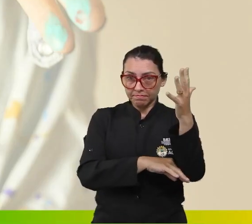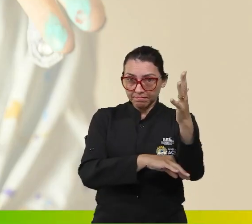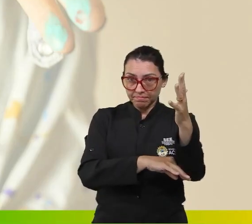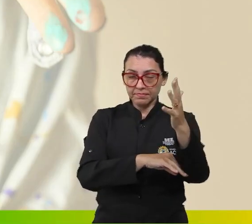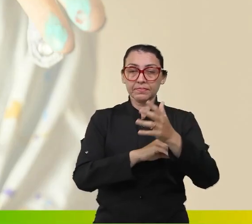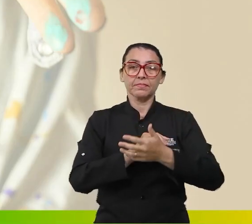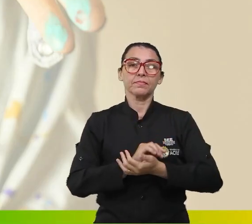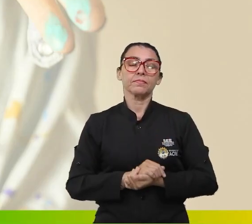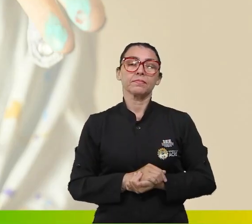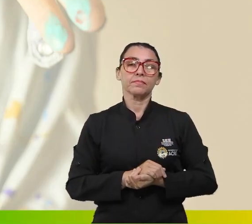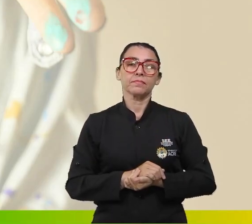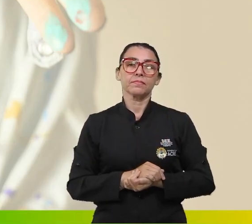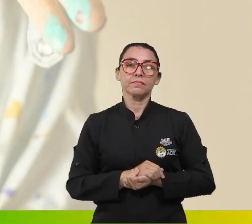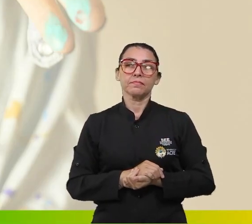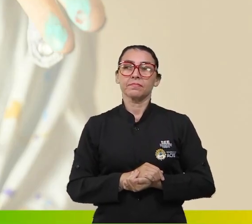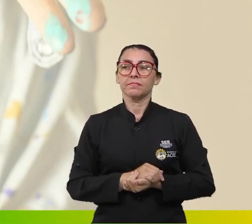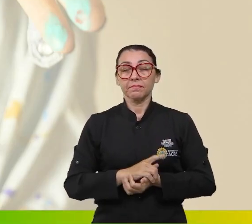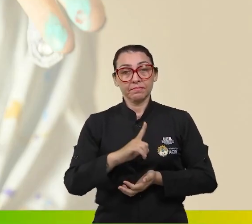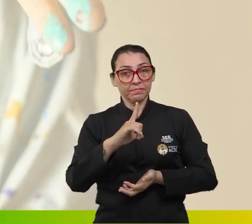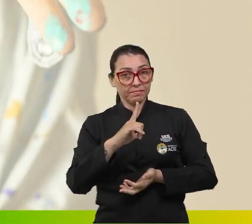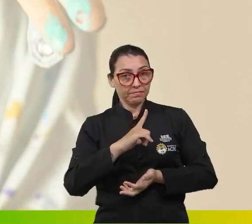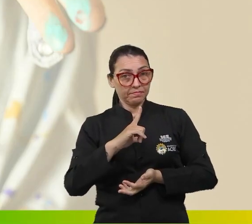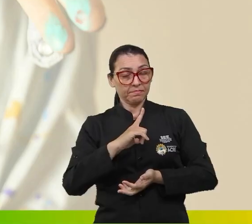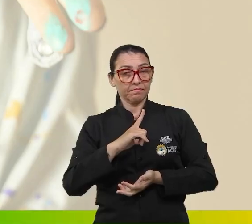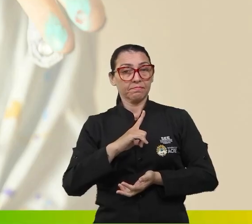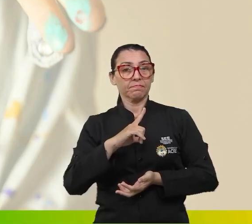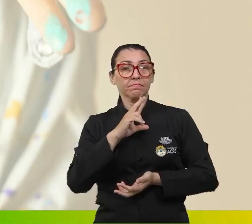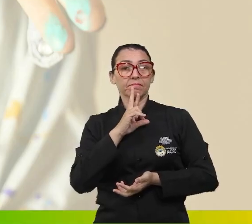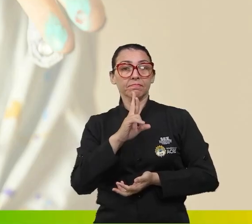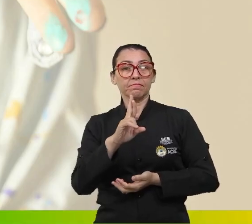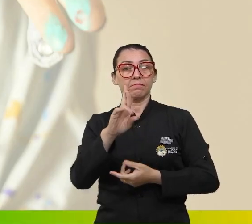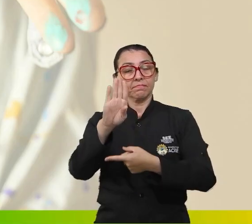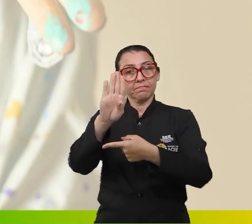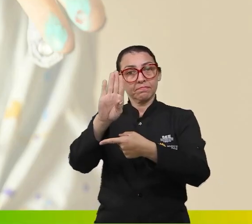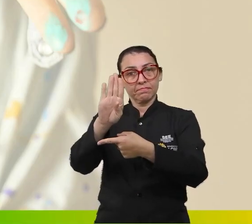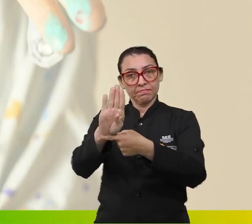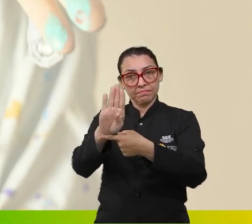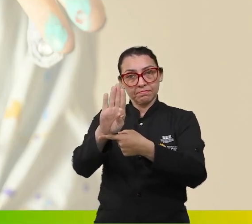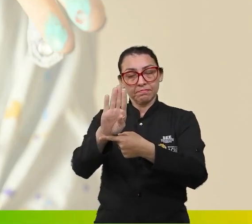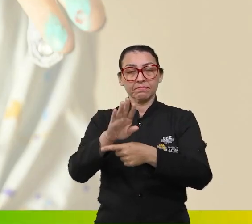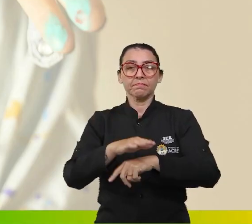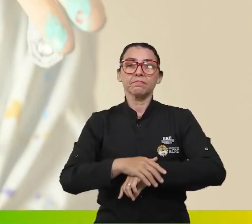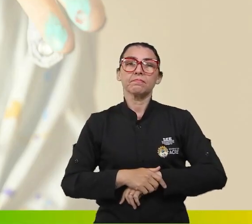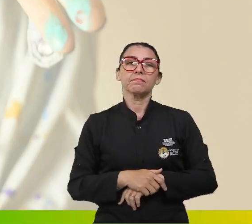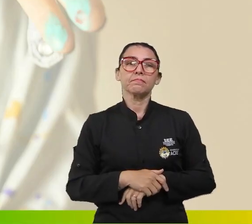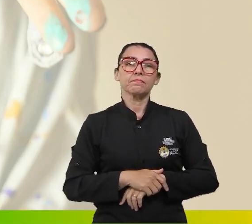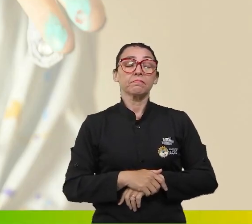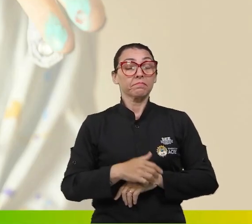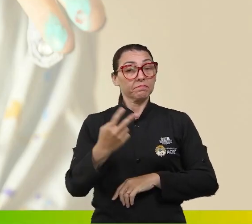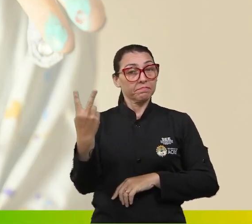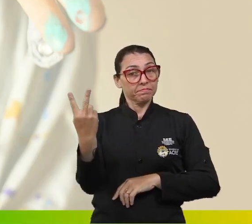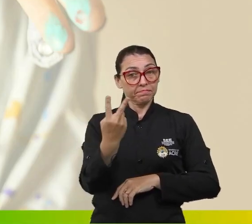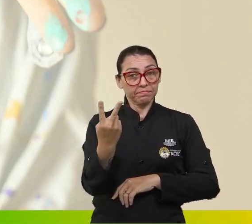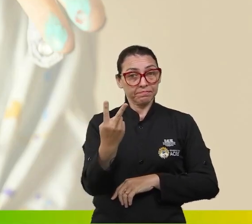ambientais. Então, a gente tem aí o nosso gabarito, que é a letra B.